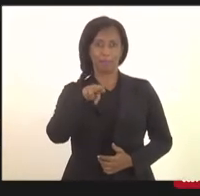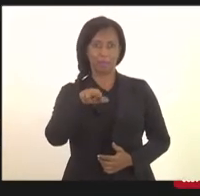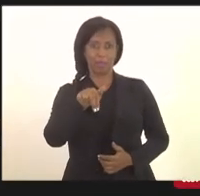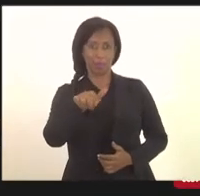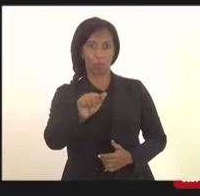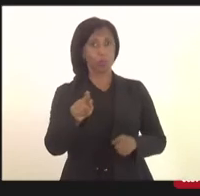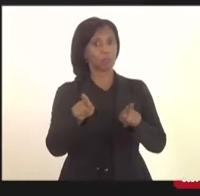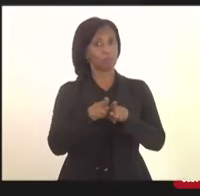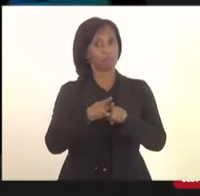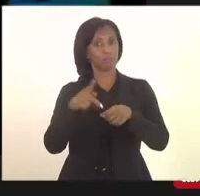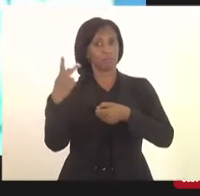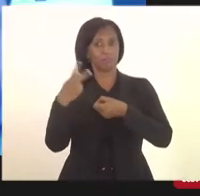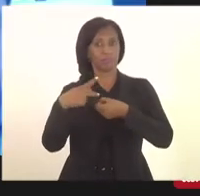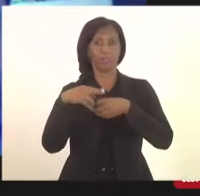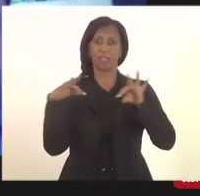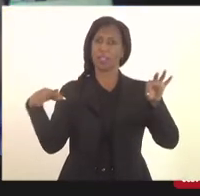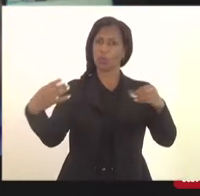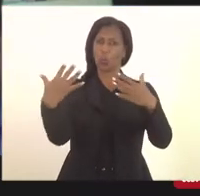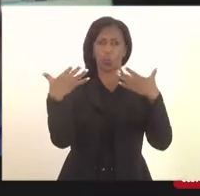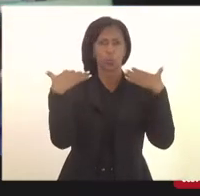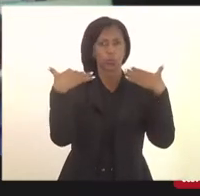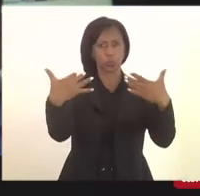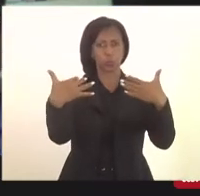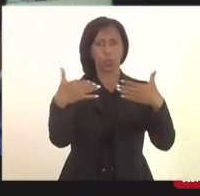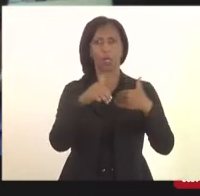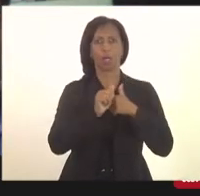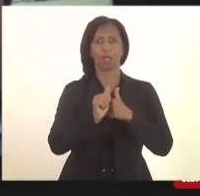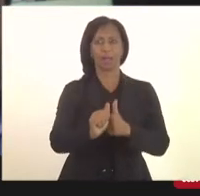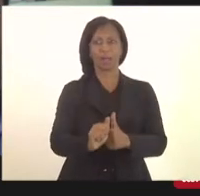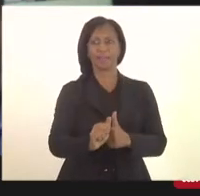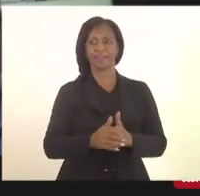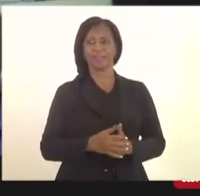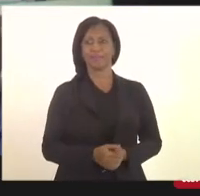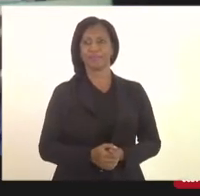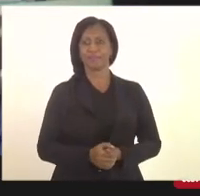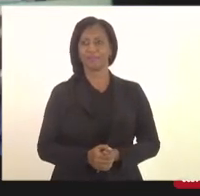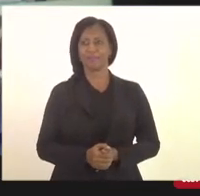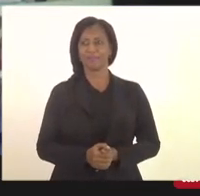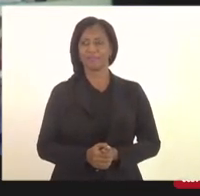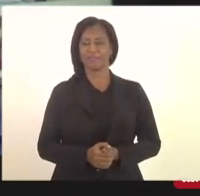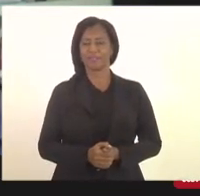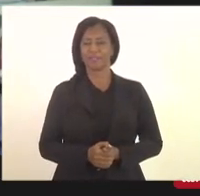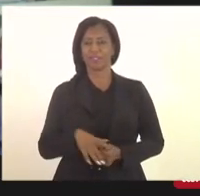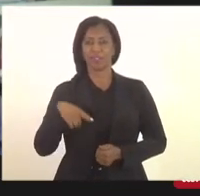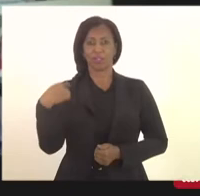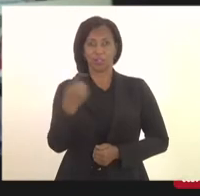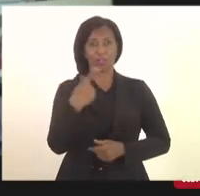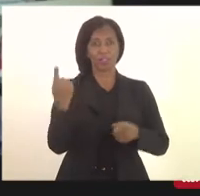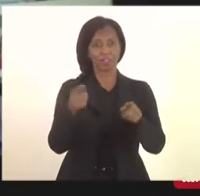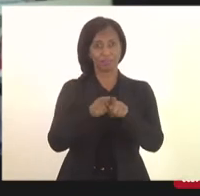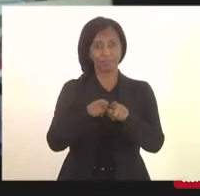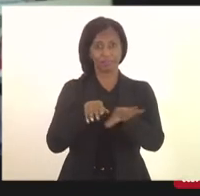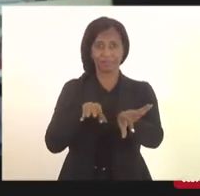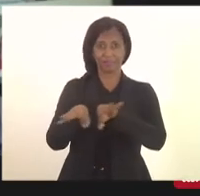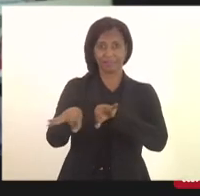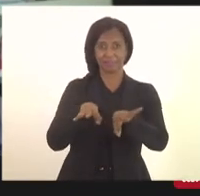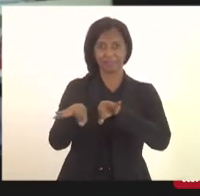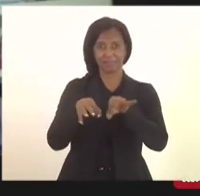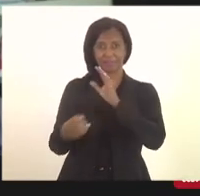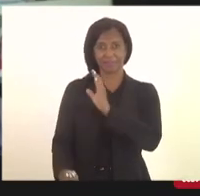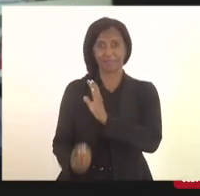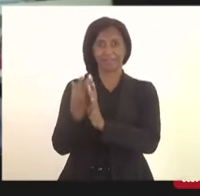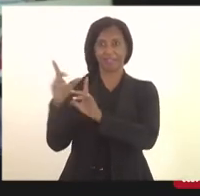presentes, e a todos que nos acompanham nessa sessão. Senhor deputado, nós também preparamos uma apresentação, o senhor me